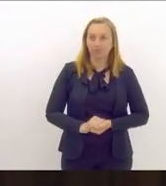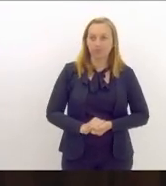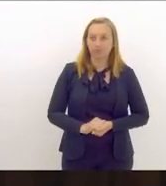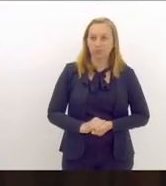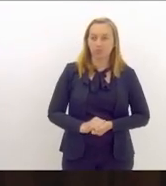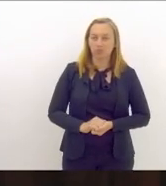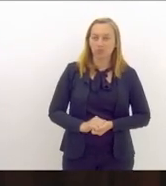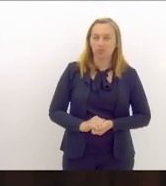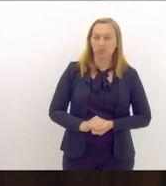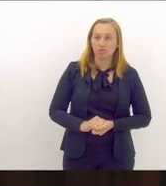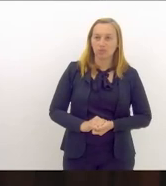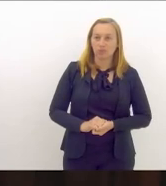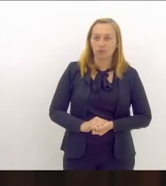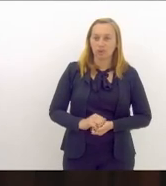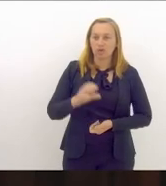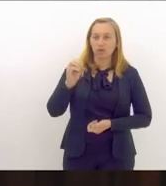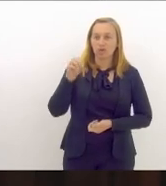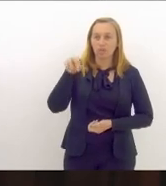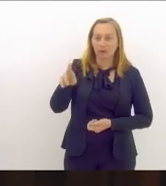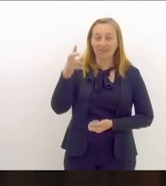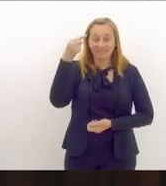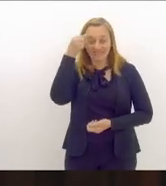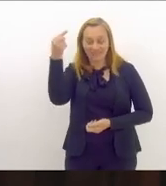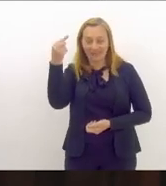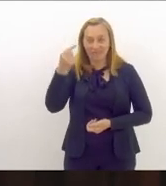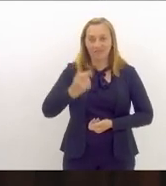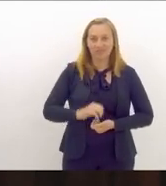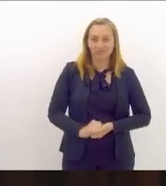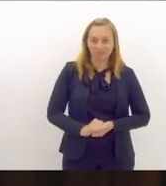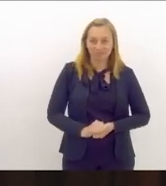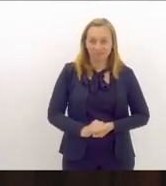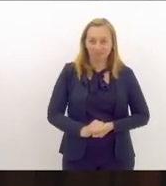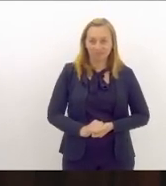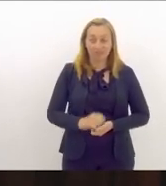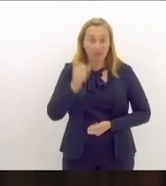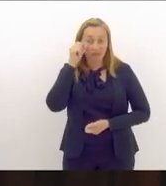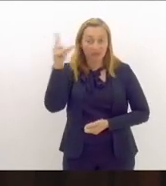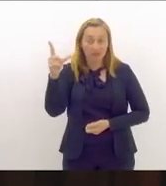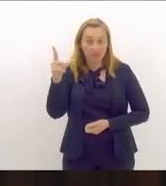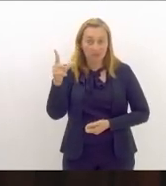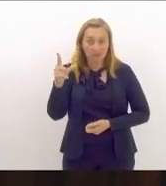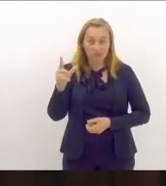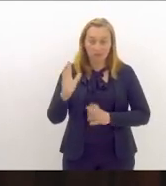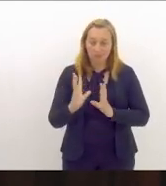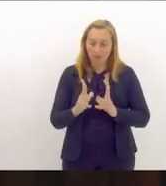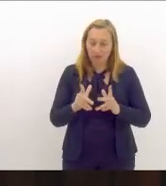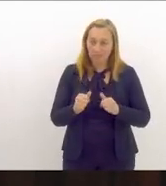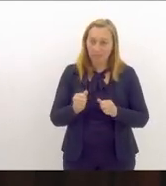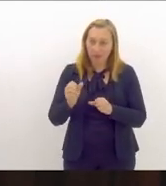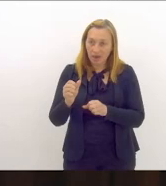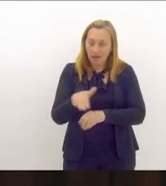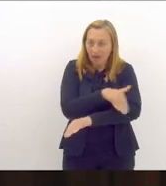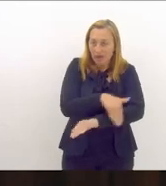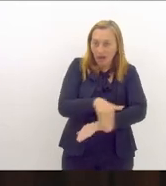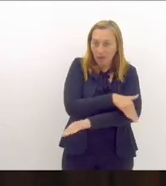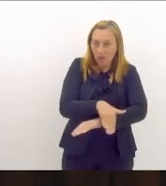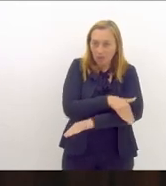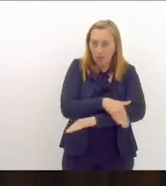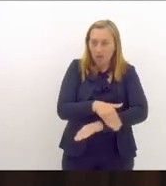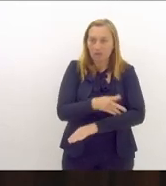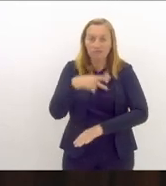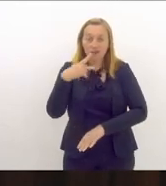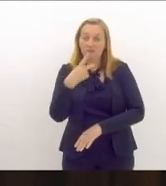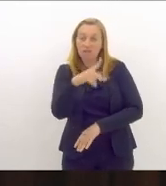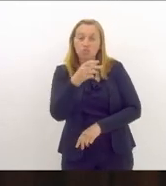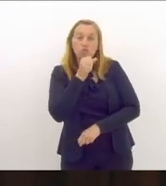Ele é o famoso arroba Omar de Ideias. Acorda cedo para lavar a calçada, Juninho. Assim falava sua